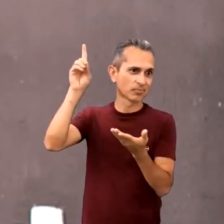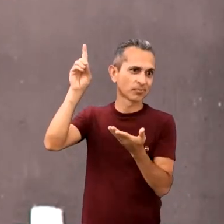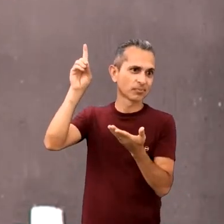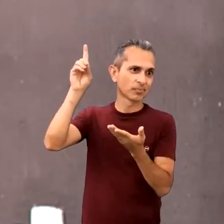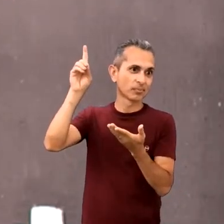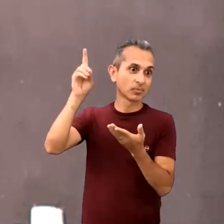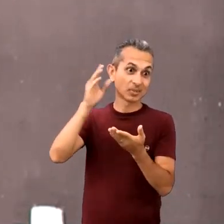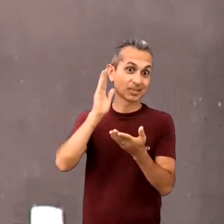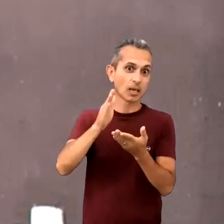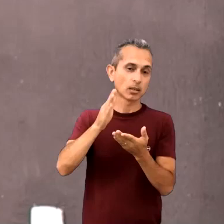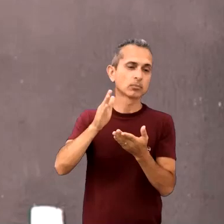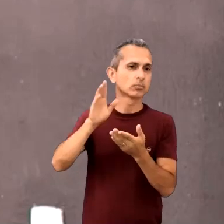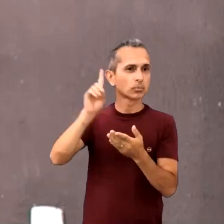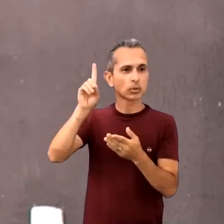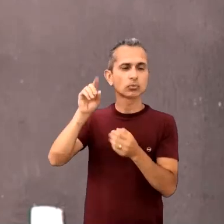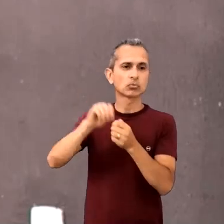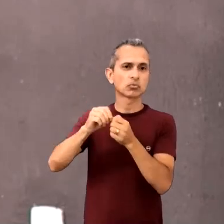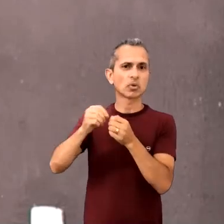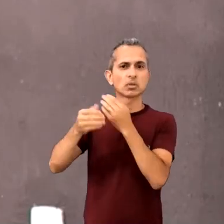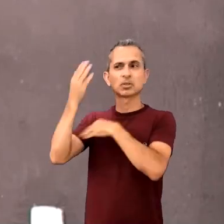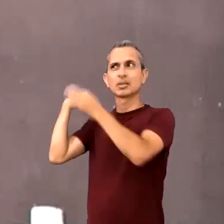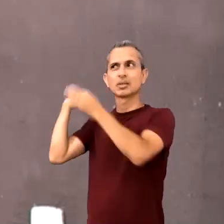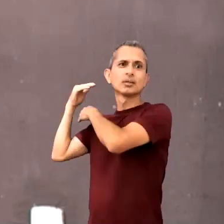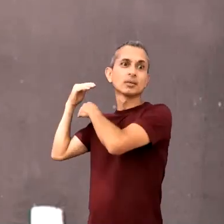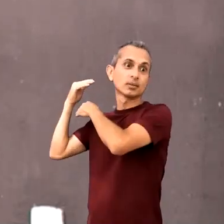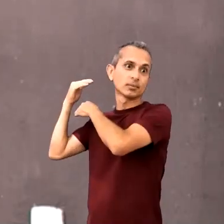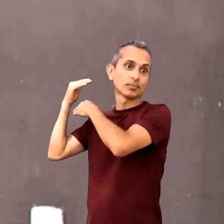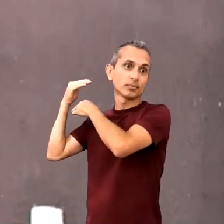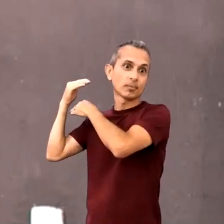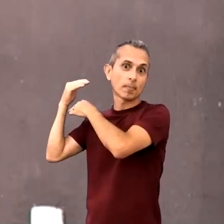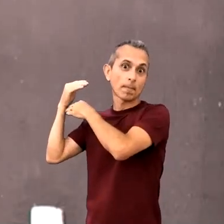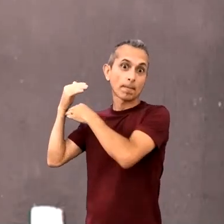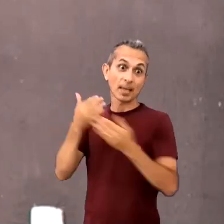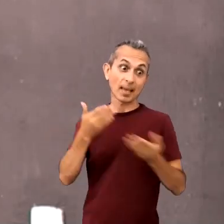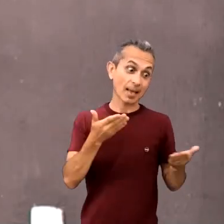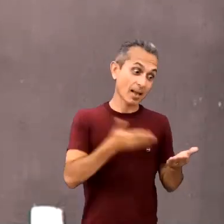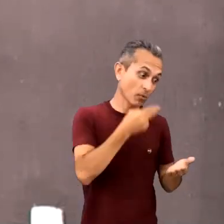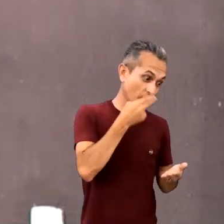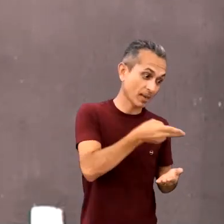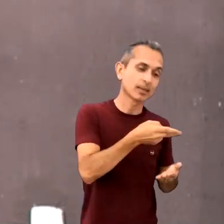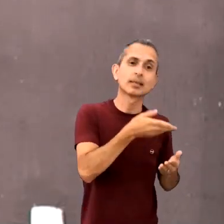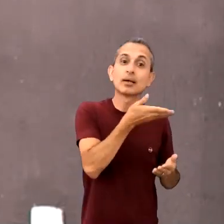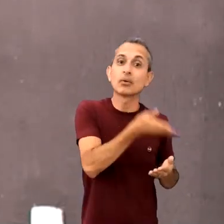já revelados. E o que eles querem, na realidade, é uma nova revelação.